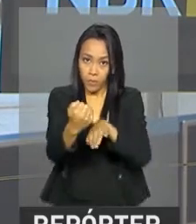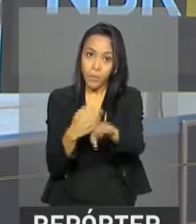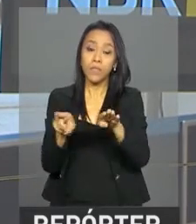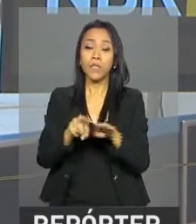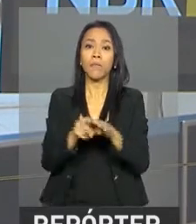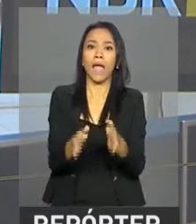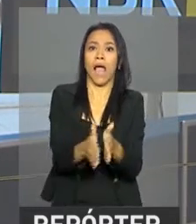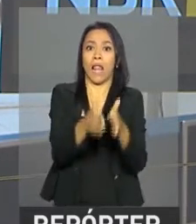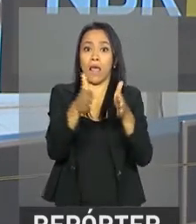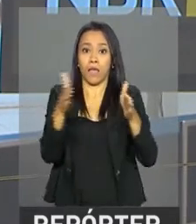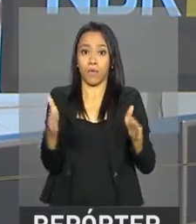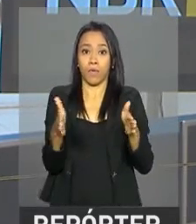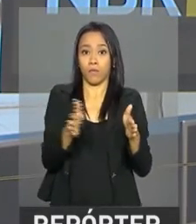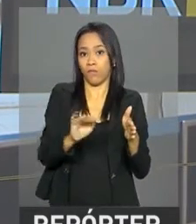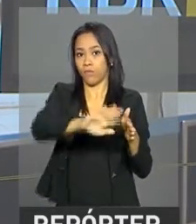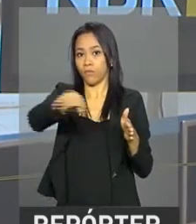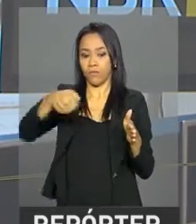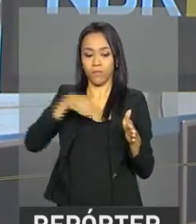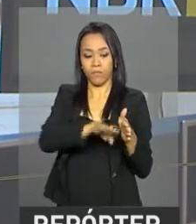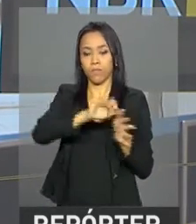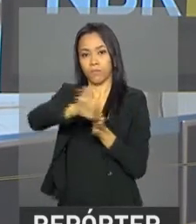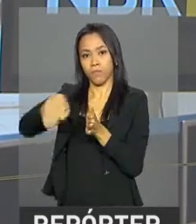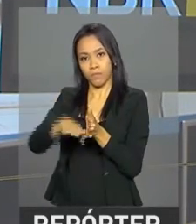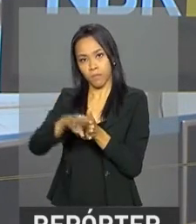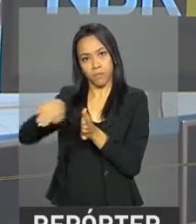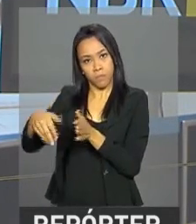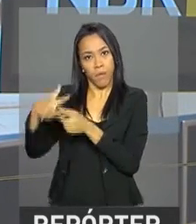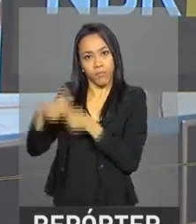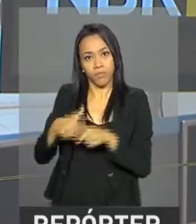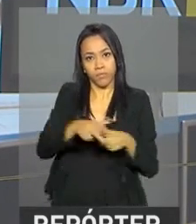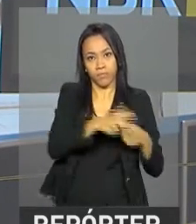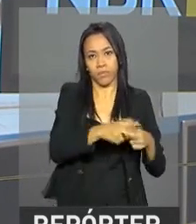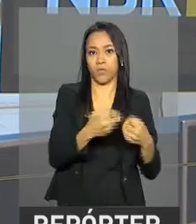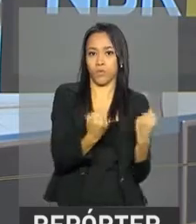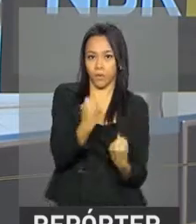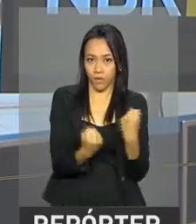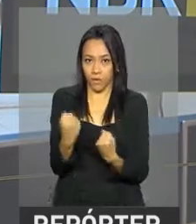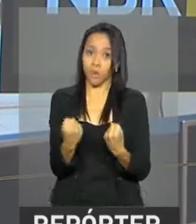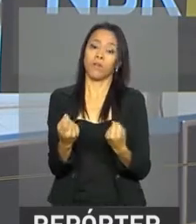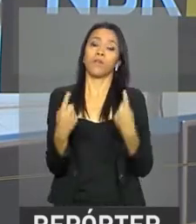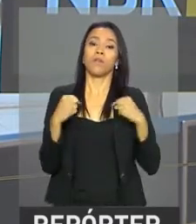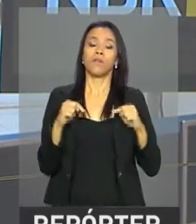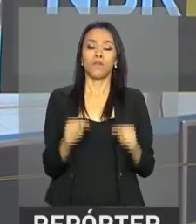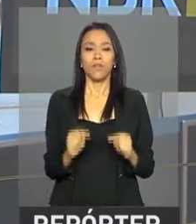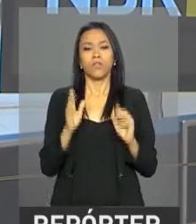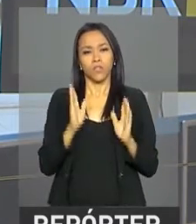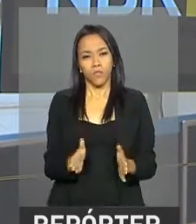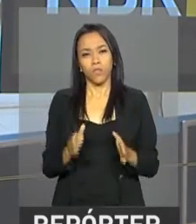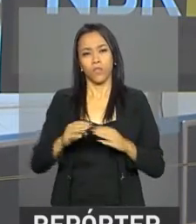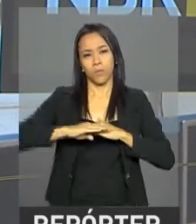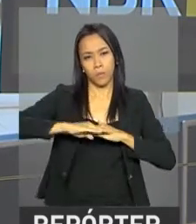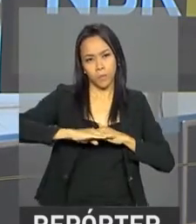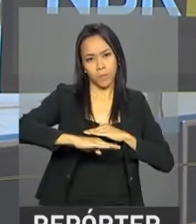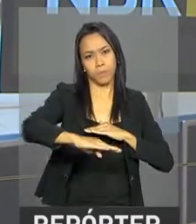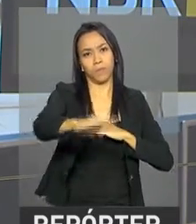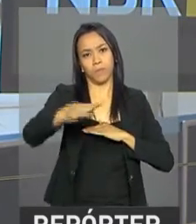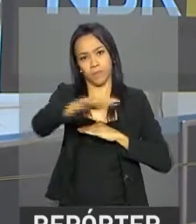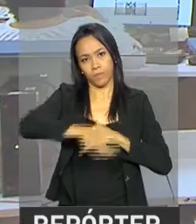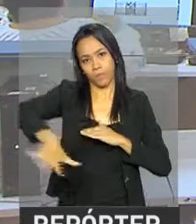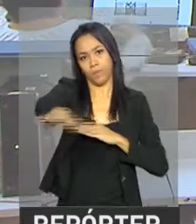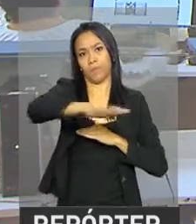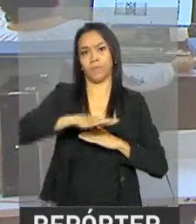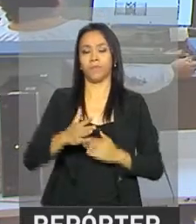da entrada dos boxes. Foi construído o edifício de apoio do centro e do centro operacional do